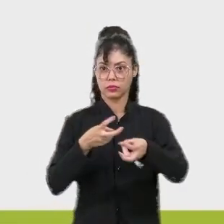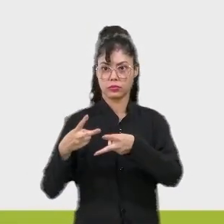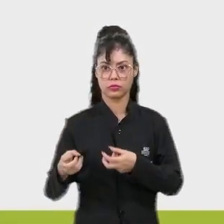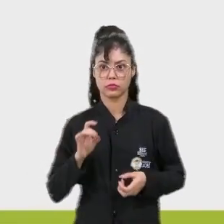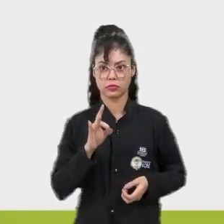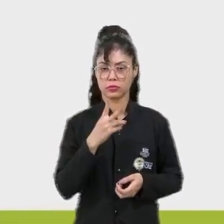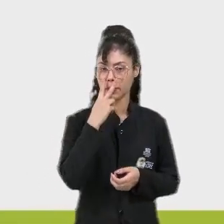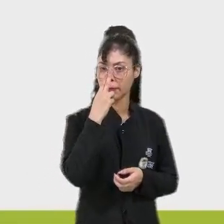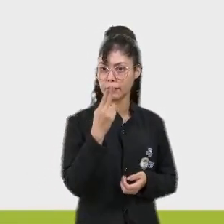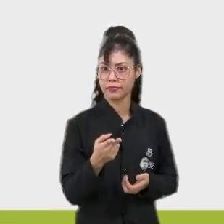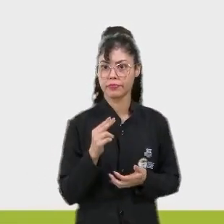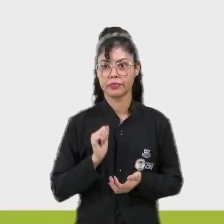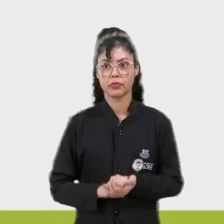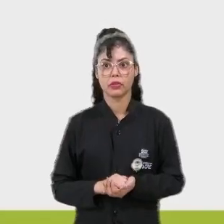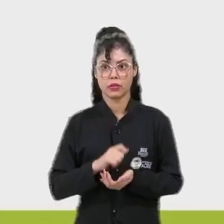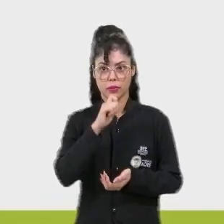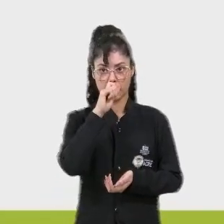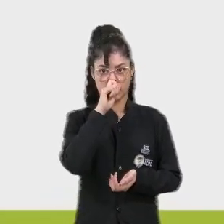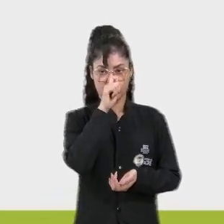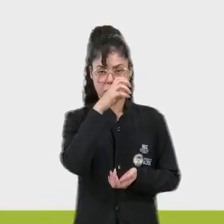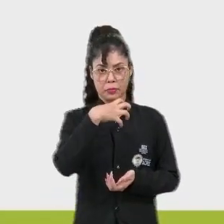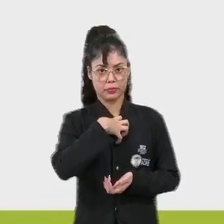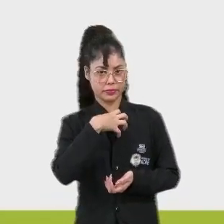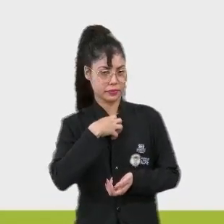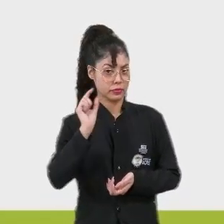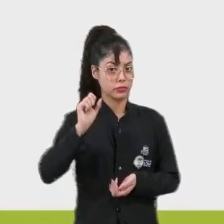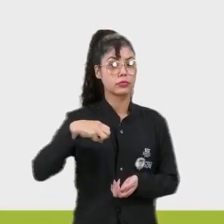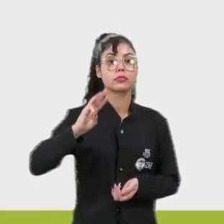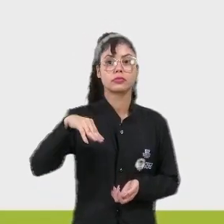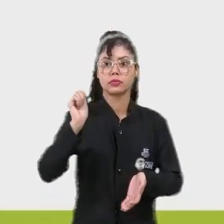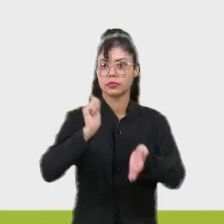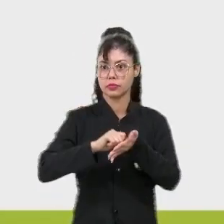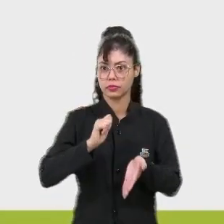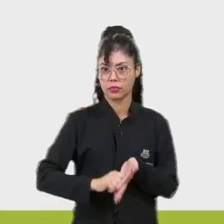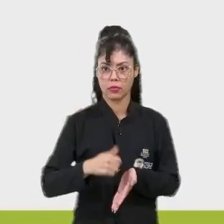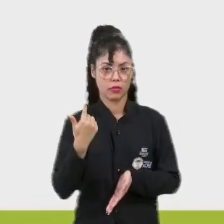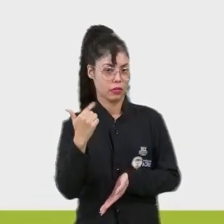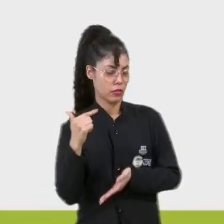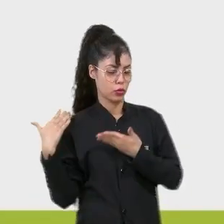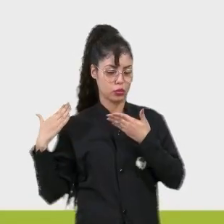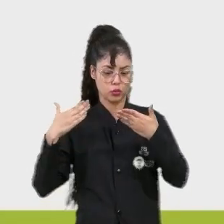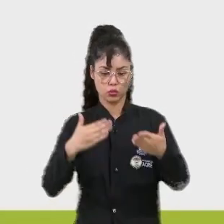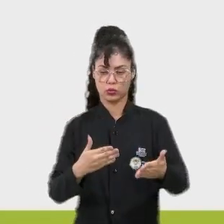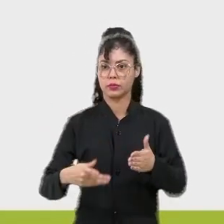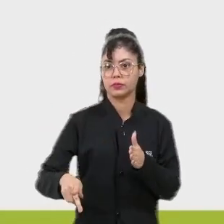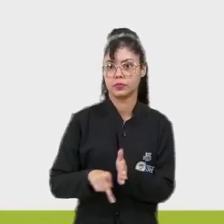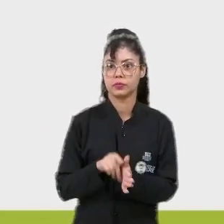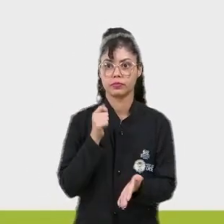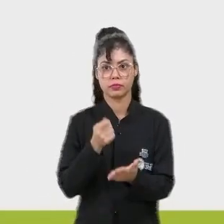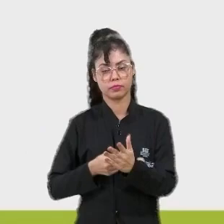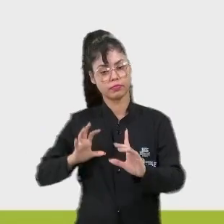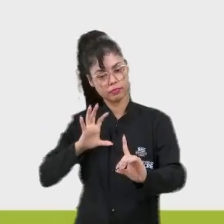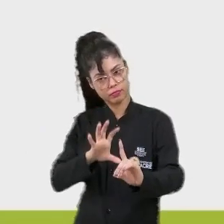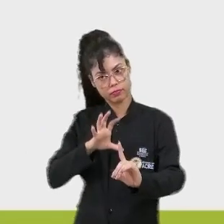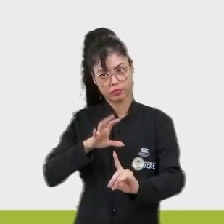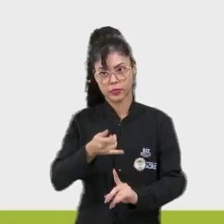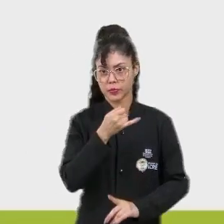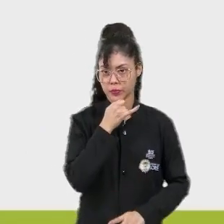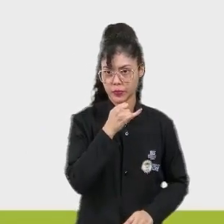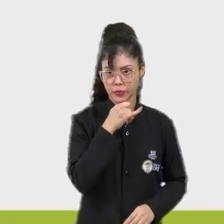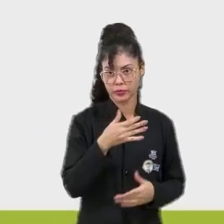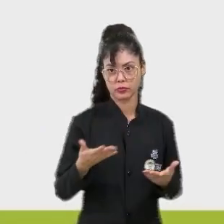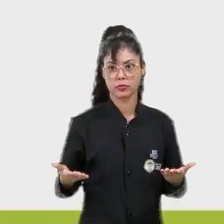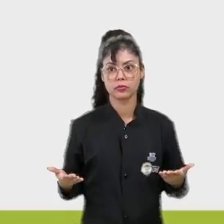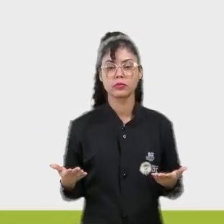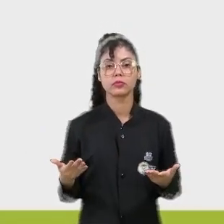não aparece ali os sentimentos de quem escreve. Ele não tem o objetivo de lhe convencer, por exemplo,